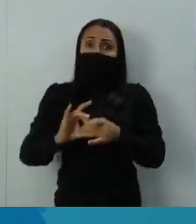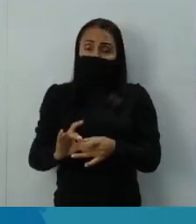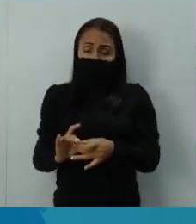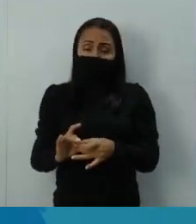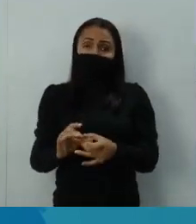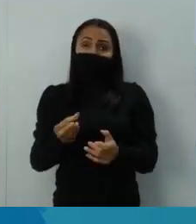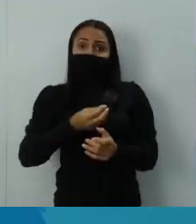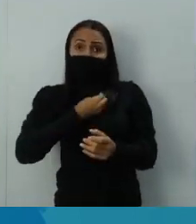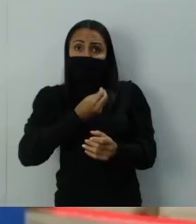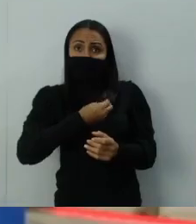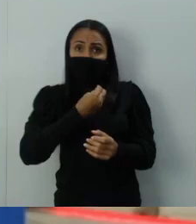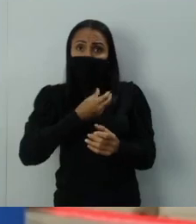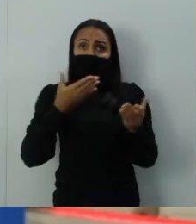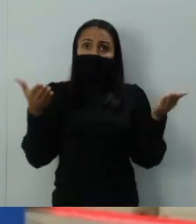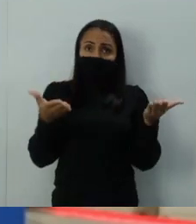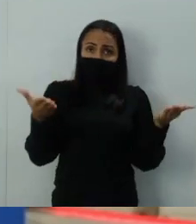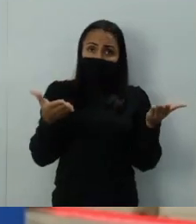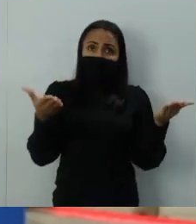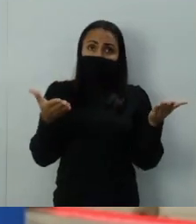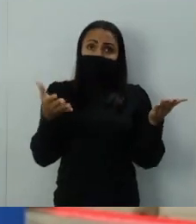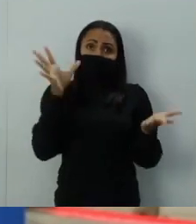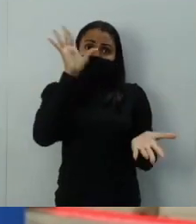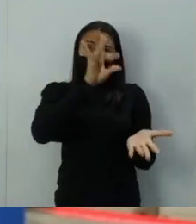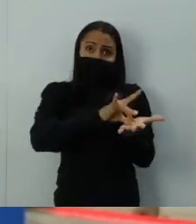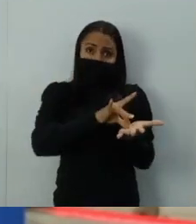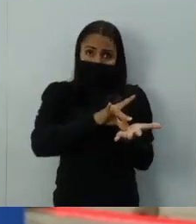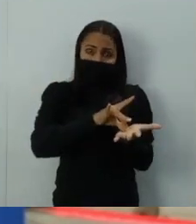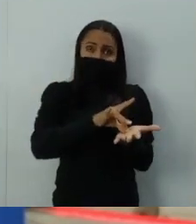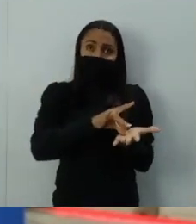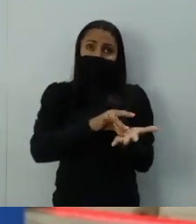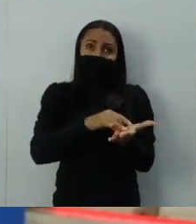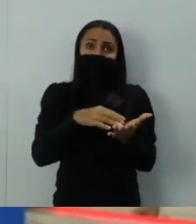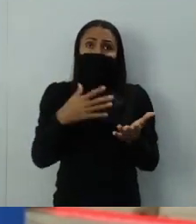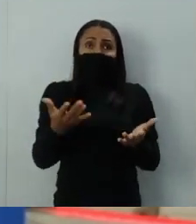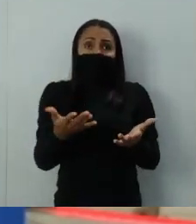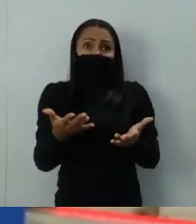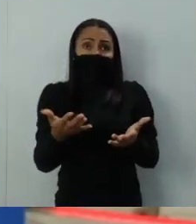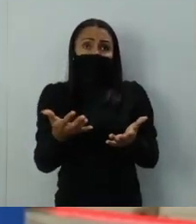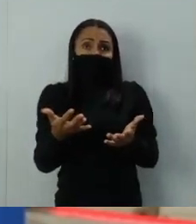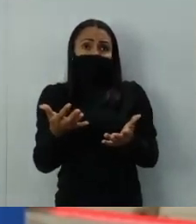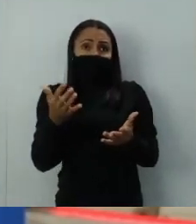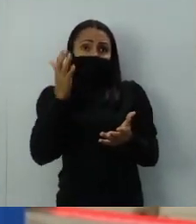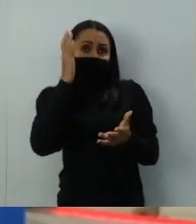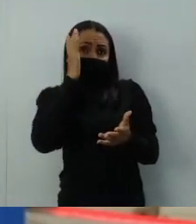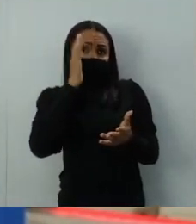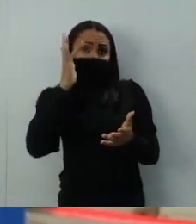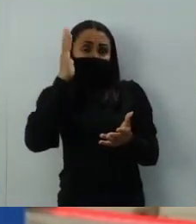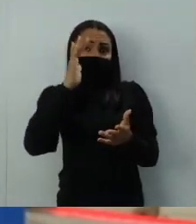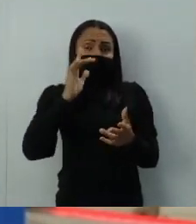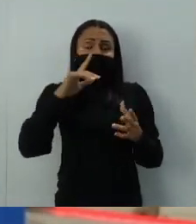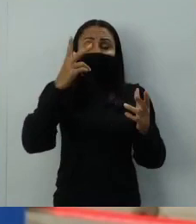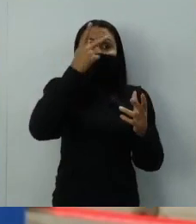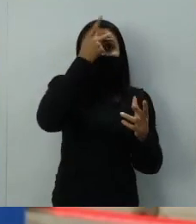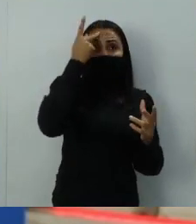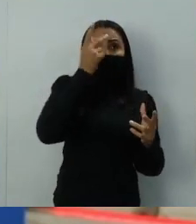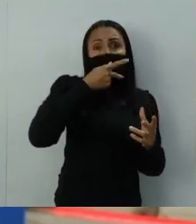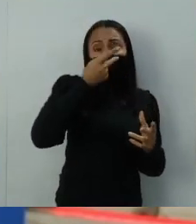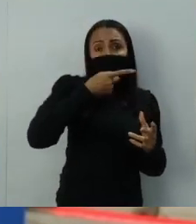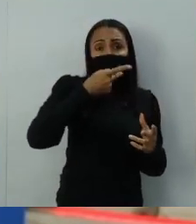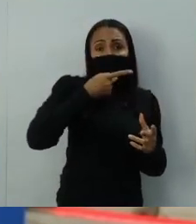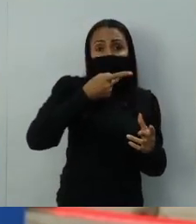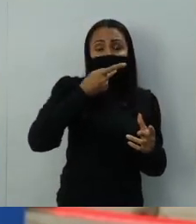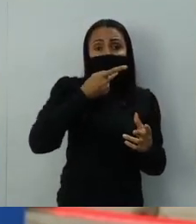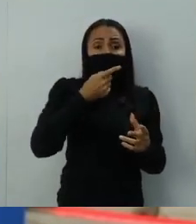na nossa realidade atual, a ideologia passa por esse fator. As pessoas falam sobre, ou pensam a respeito de